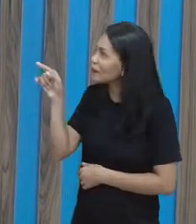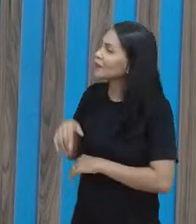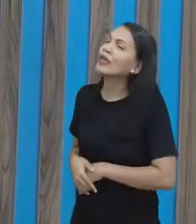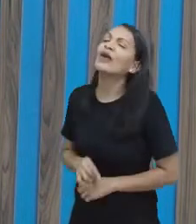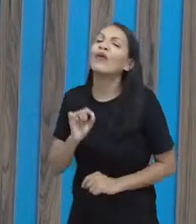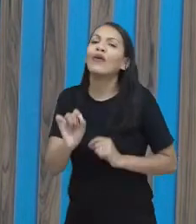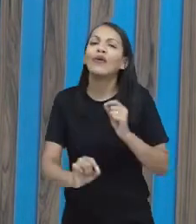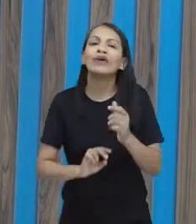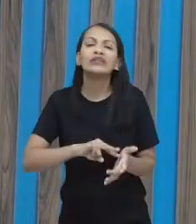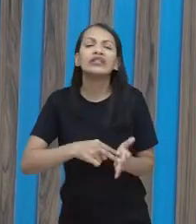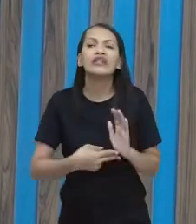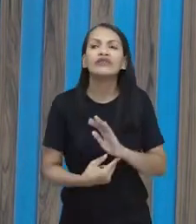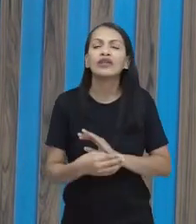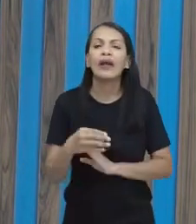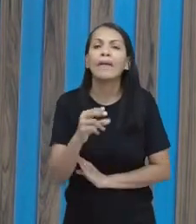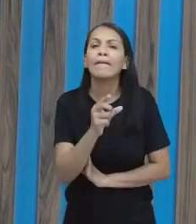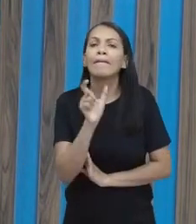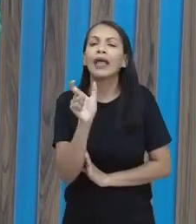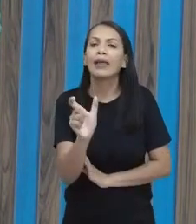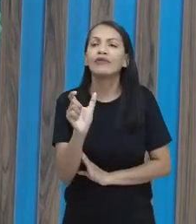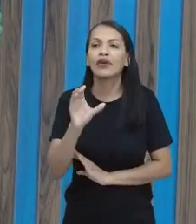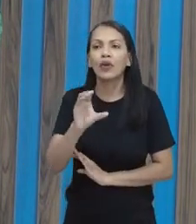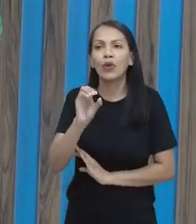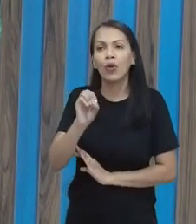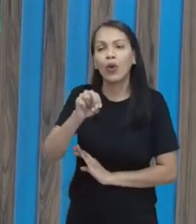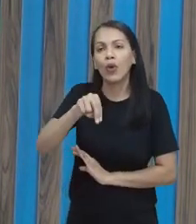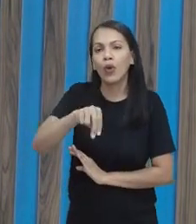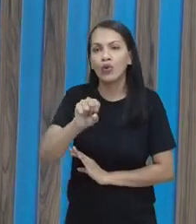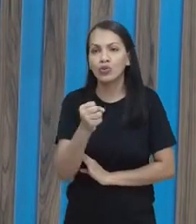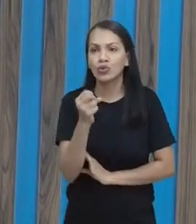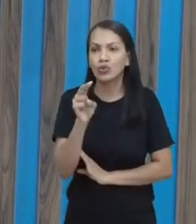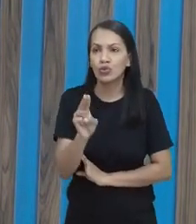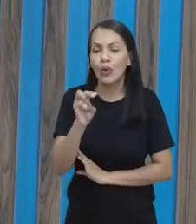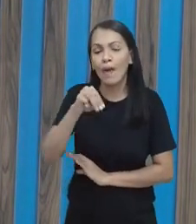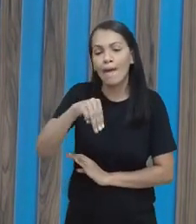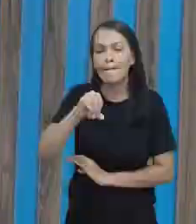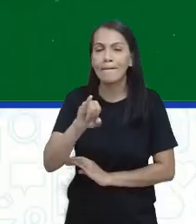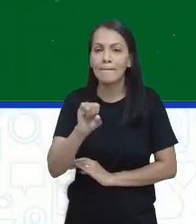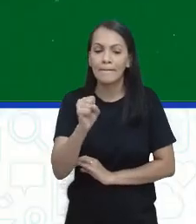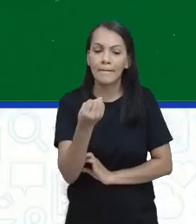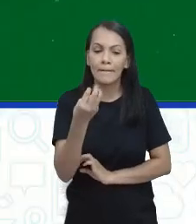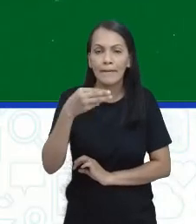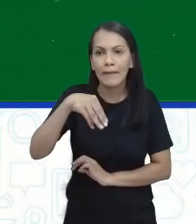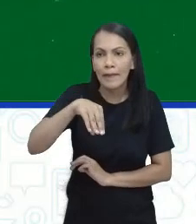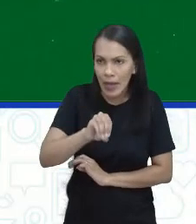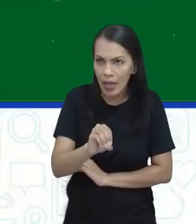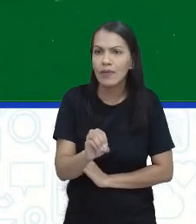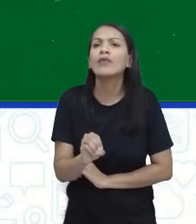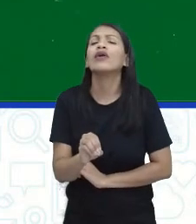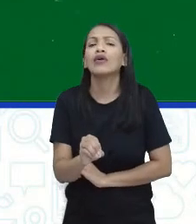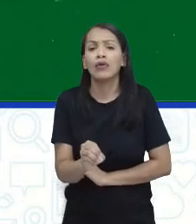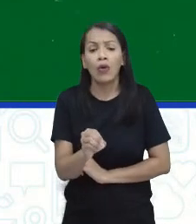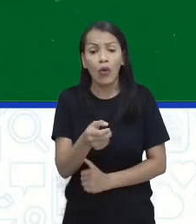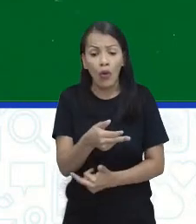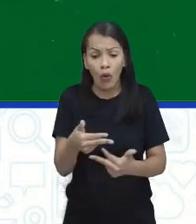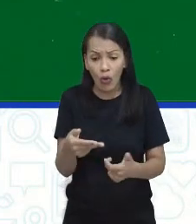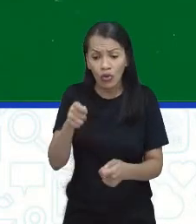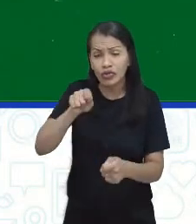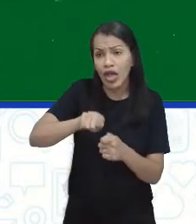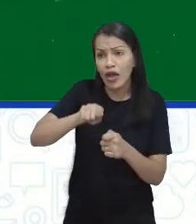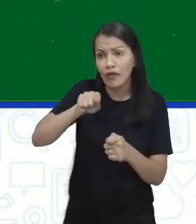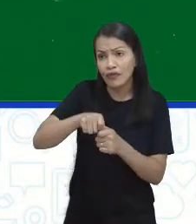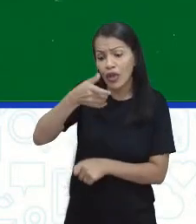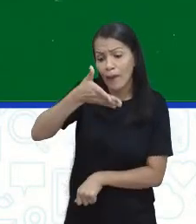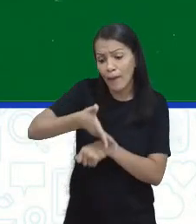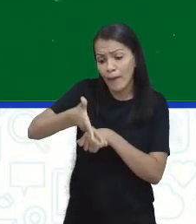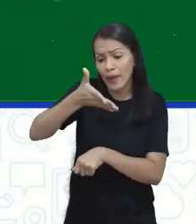significa a palavra consumismo, que é bem interessante. Olha só. É o ato efeito, fato ou